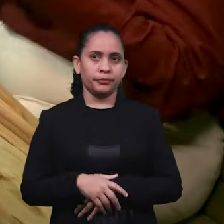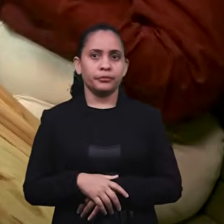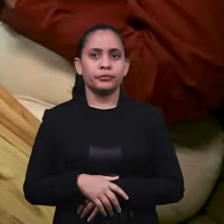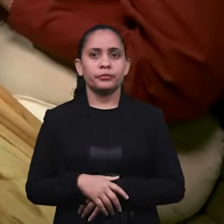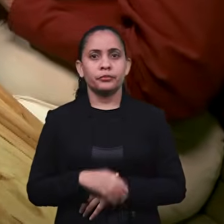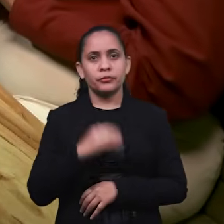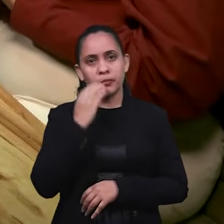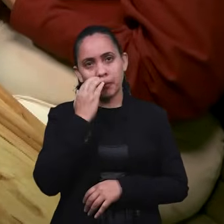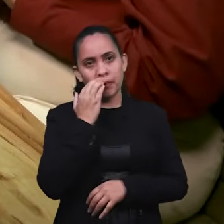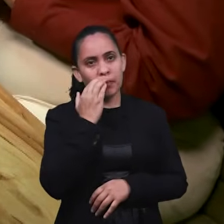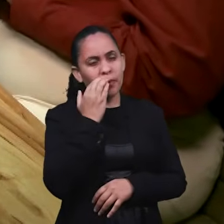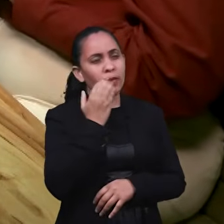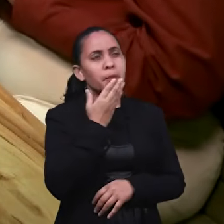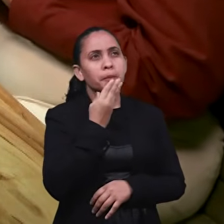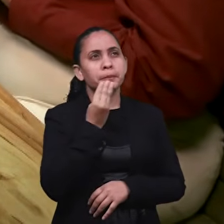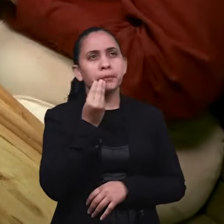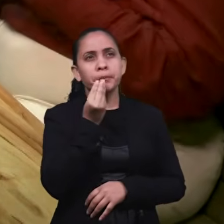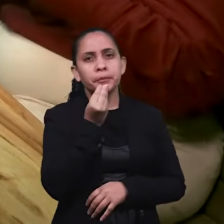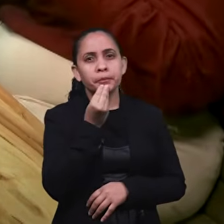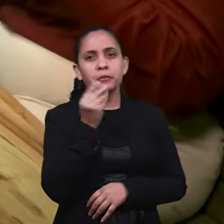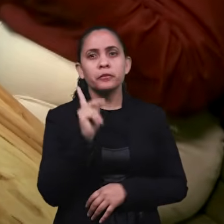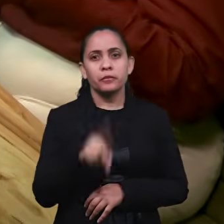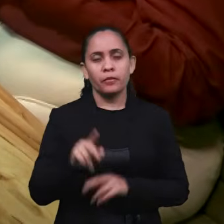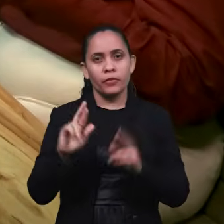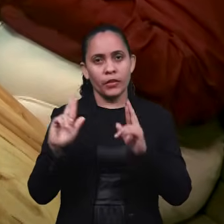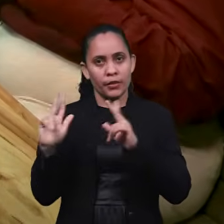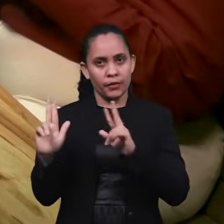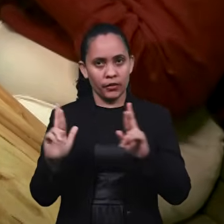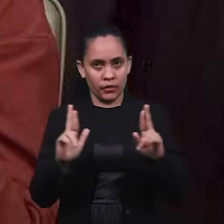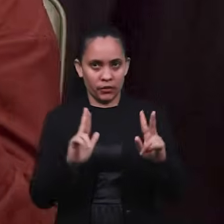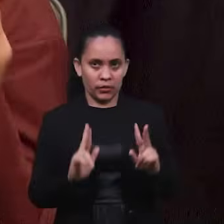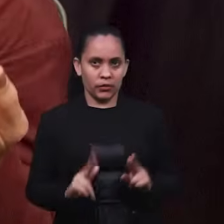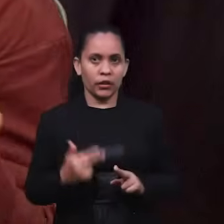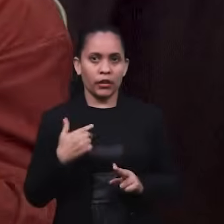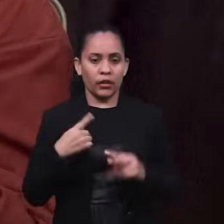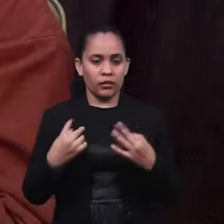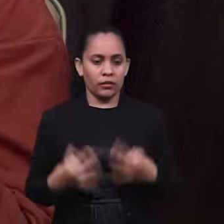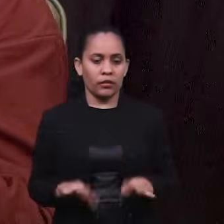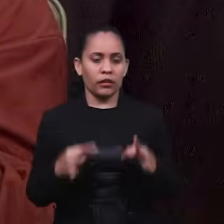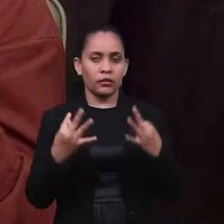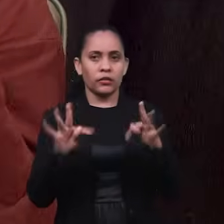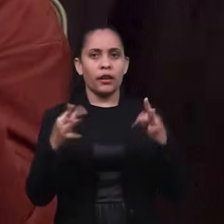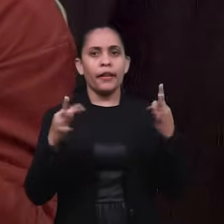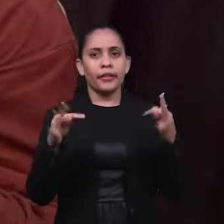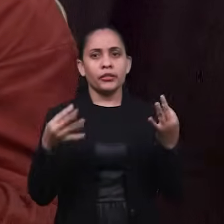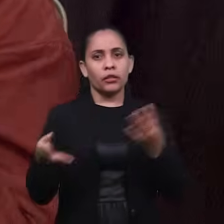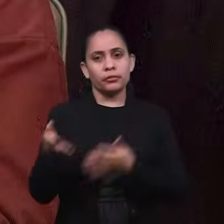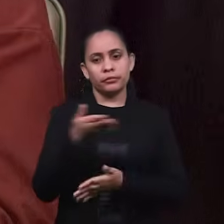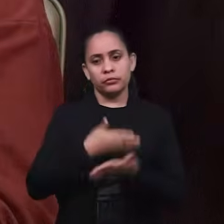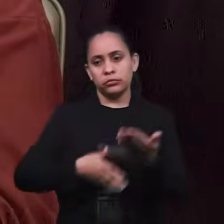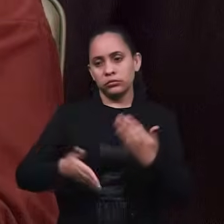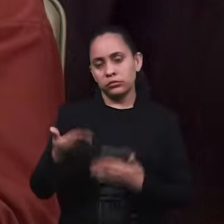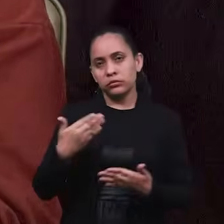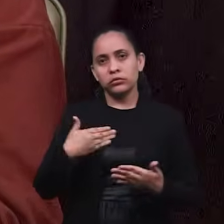kombucha até acho que acredito o gosto também deve ser diferente. Tem todo um aroma, né? Eles têm a tecnologia, né? O